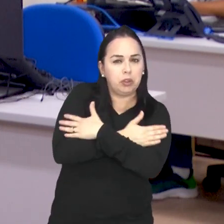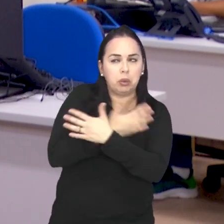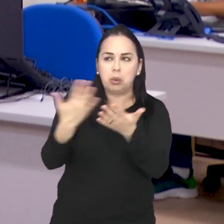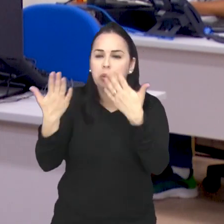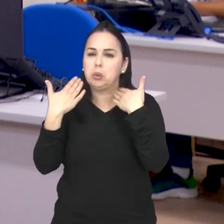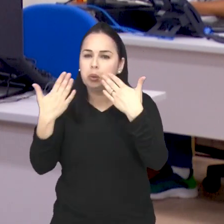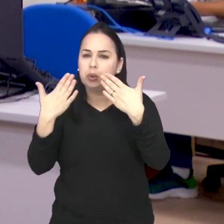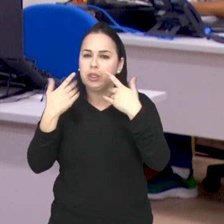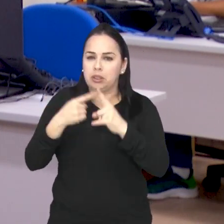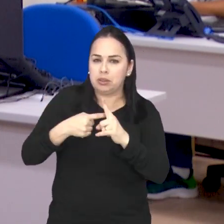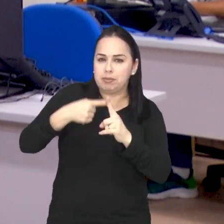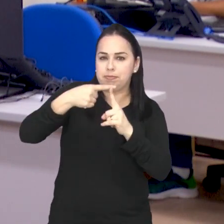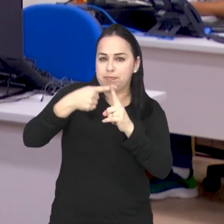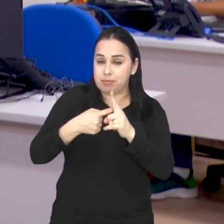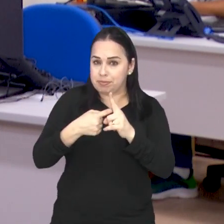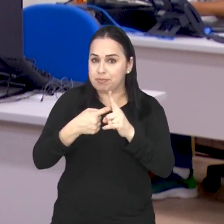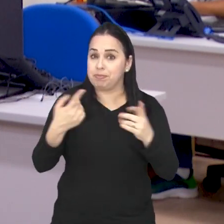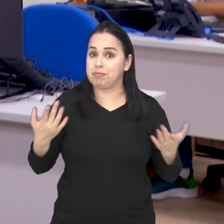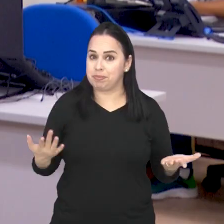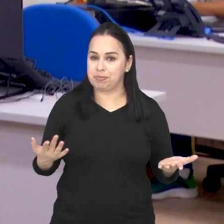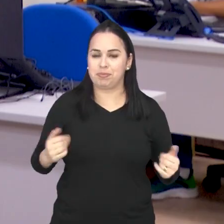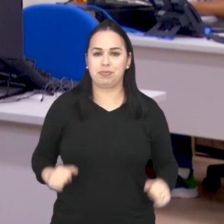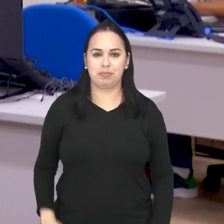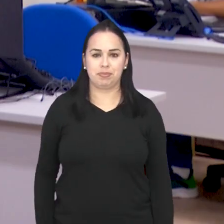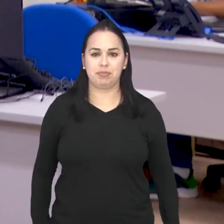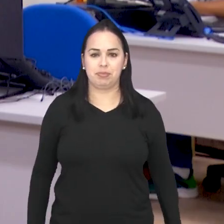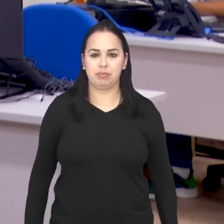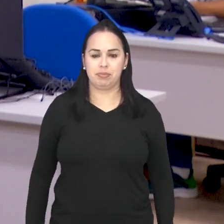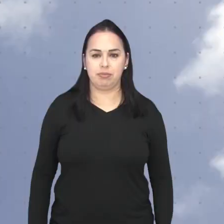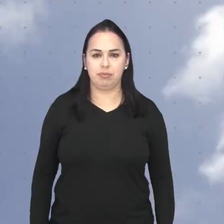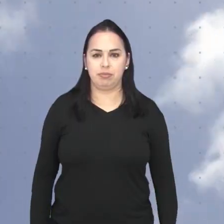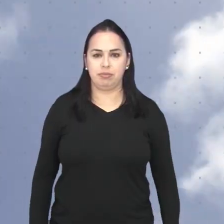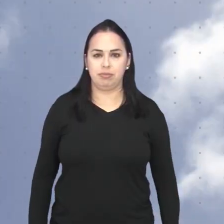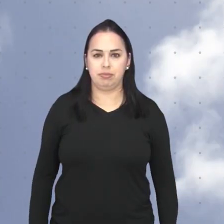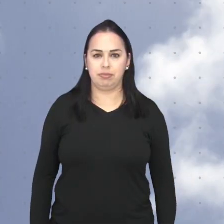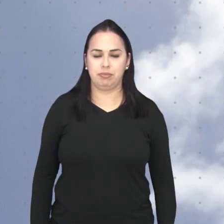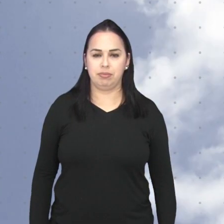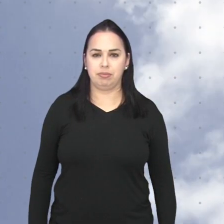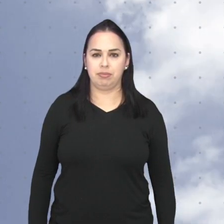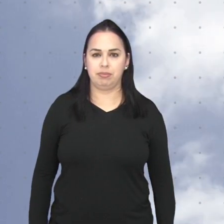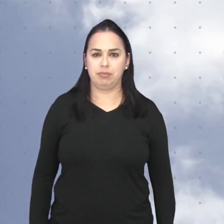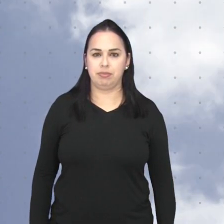Como será que ficam as temperaturas para esta segunda e também amanhã, terça-feira?